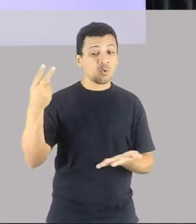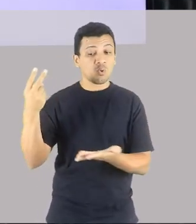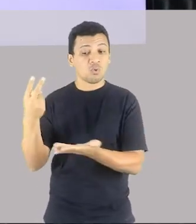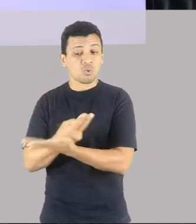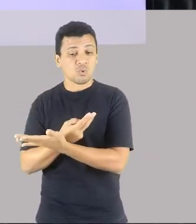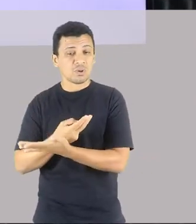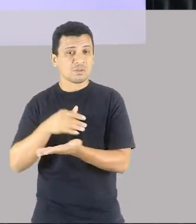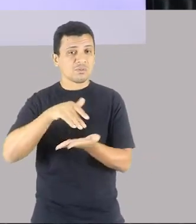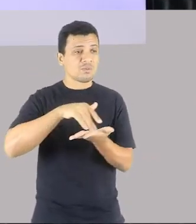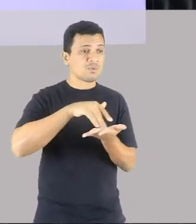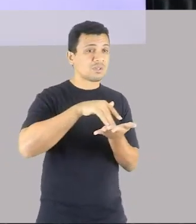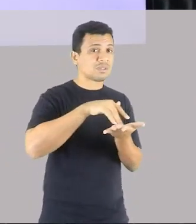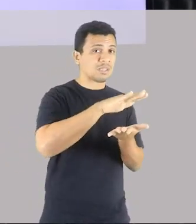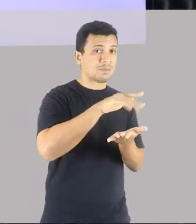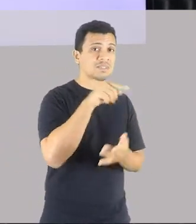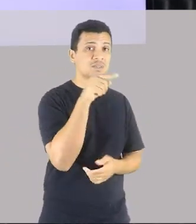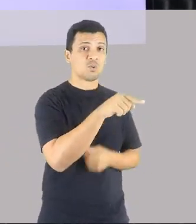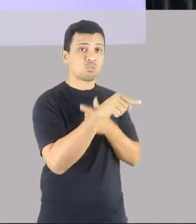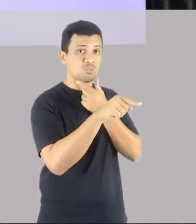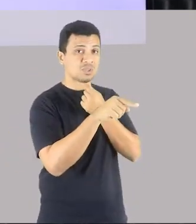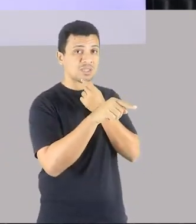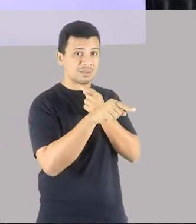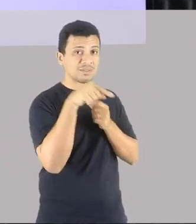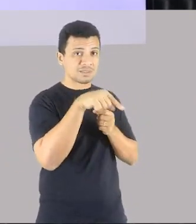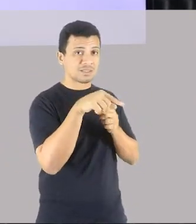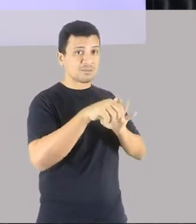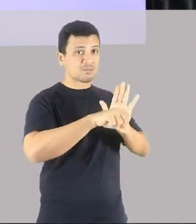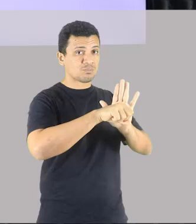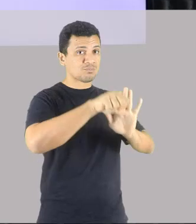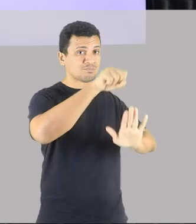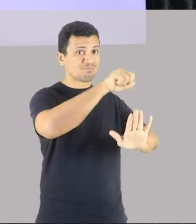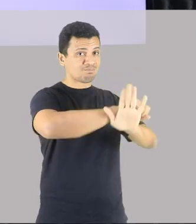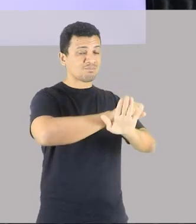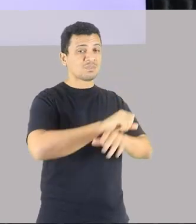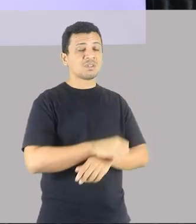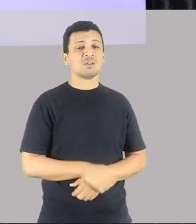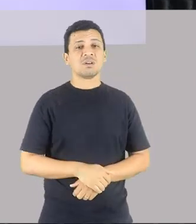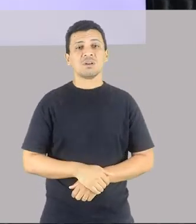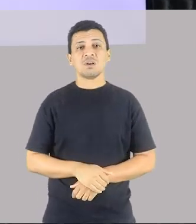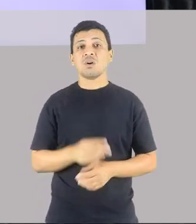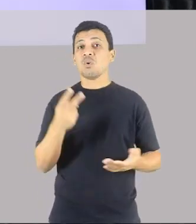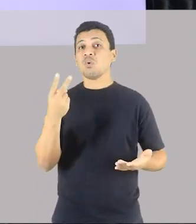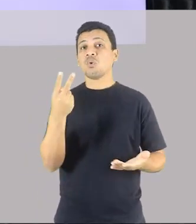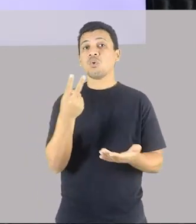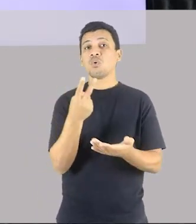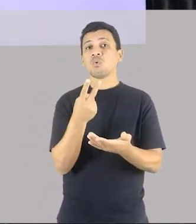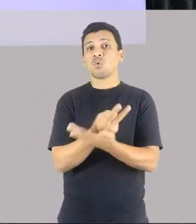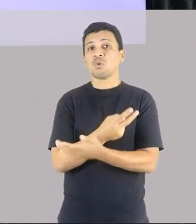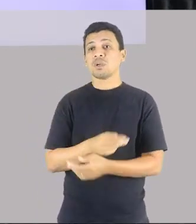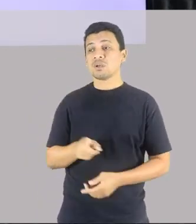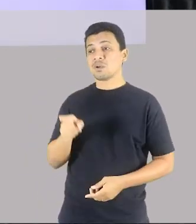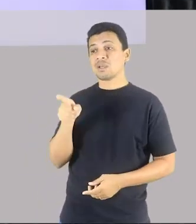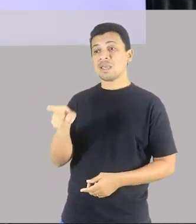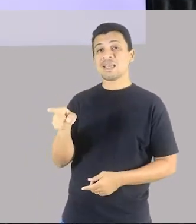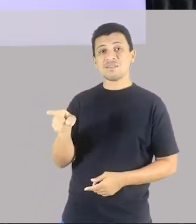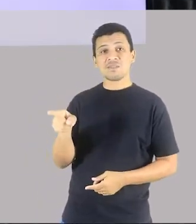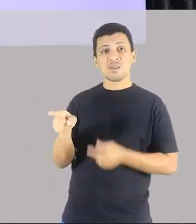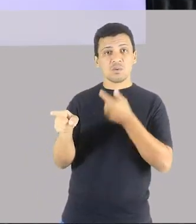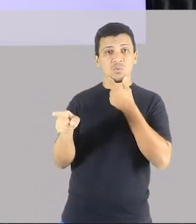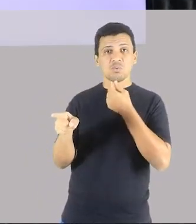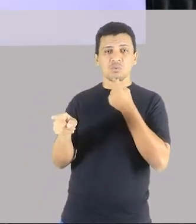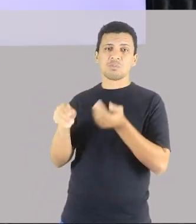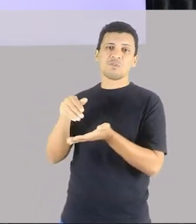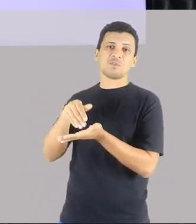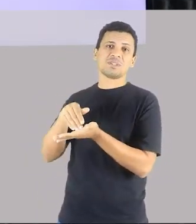sujeito. Observe como eu posso transformar esse termo em um sujeito. Ocorreu que ele foi demitido, certo? Então, você tem